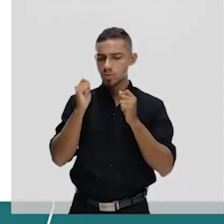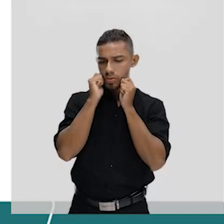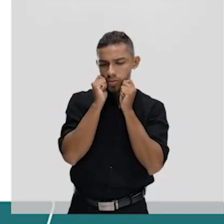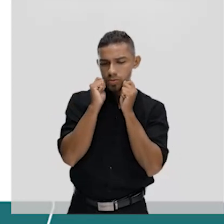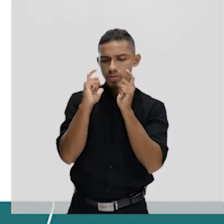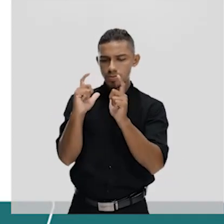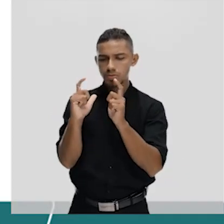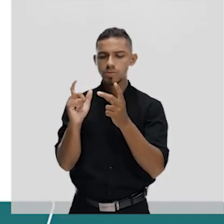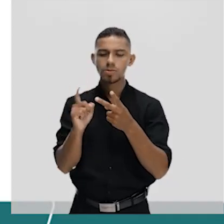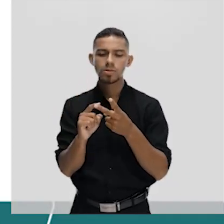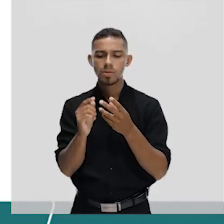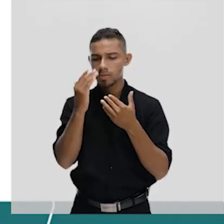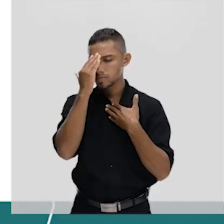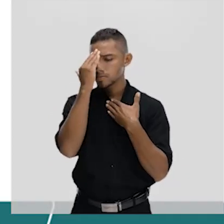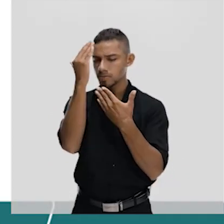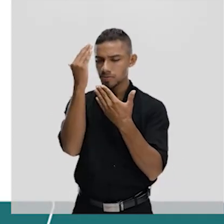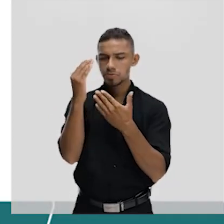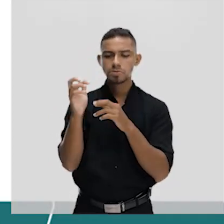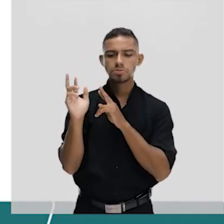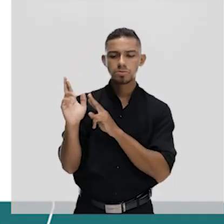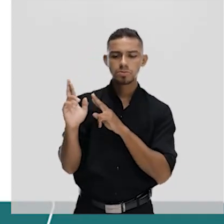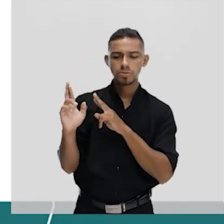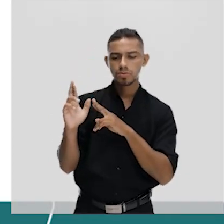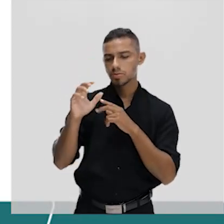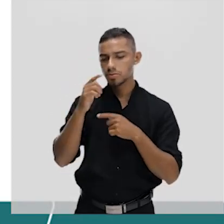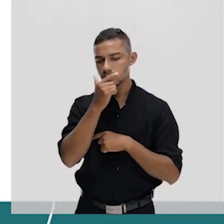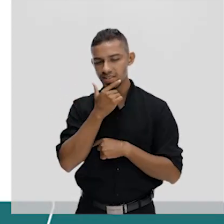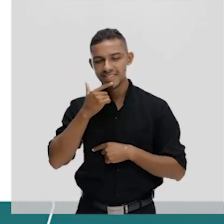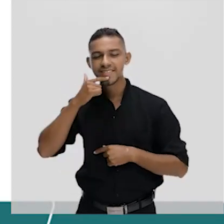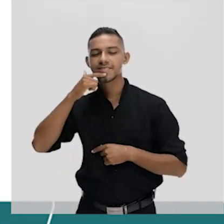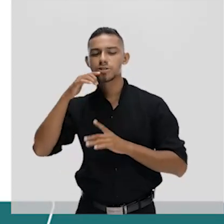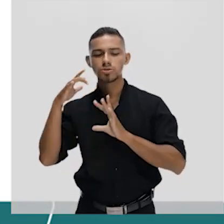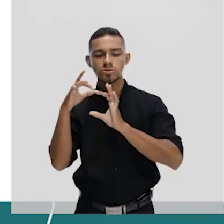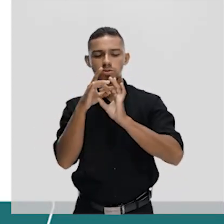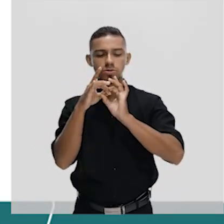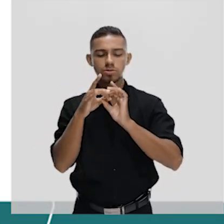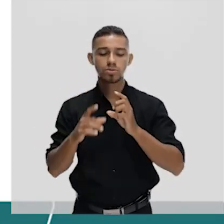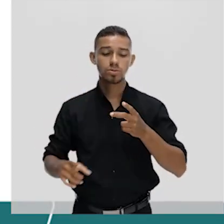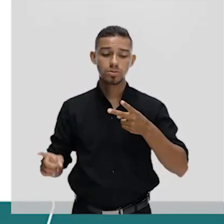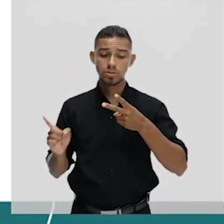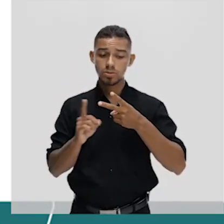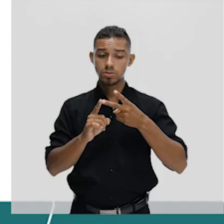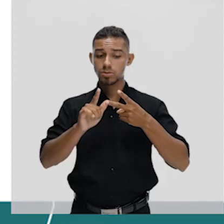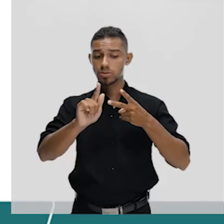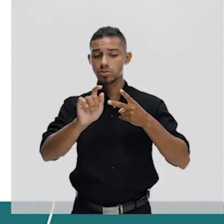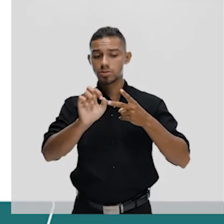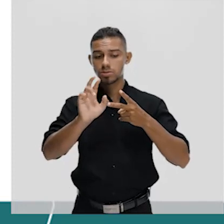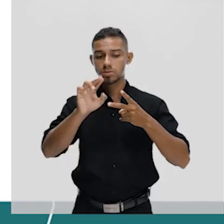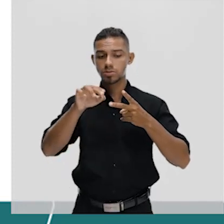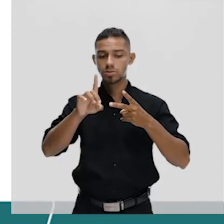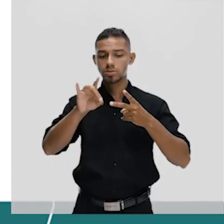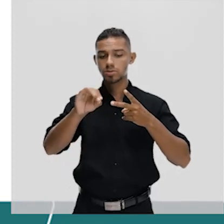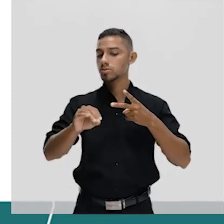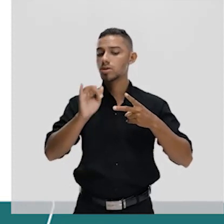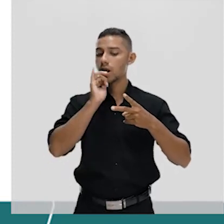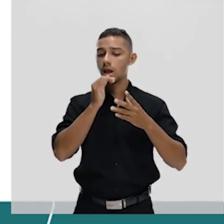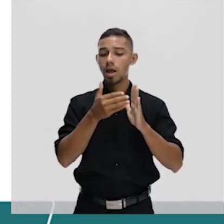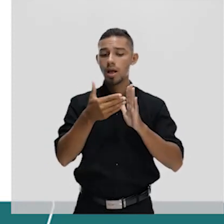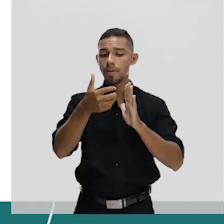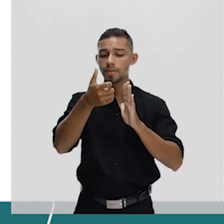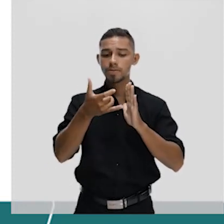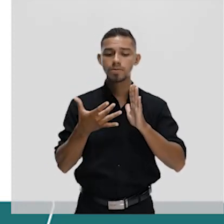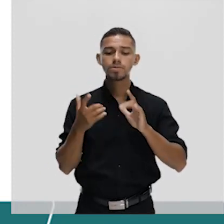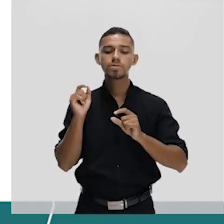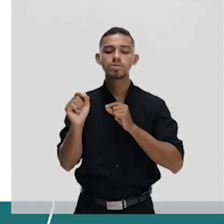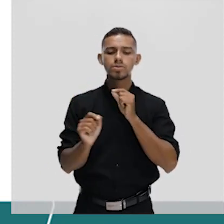agradecer, esperar, sorrir, unir. Já o gerúndio expressa o processo da ação, né? Ela ainda